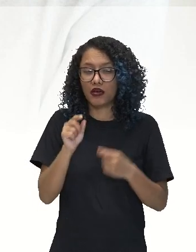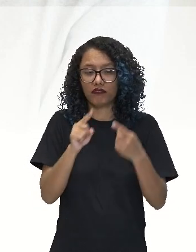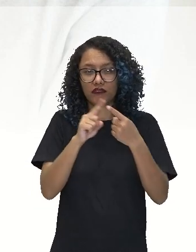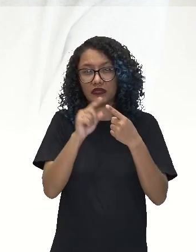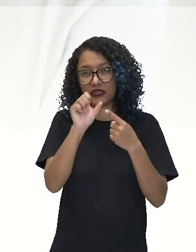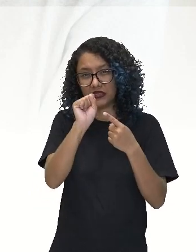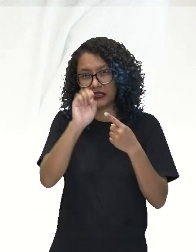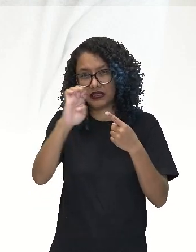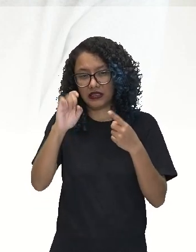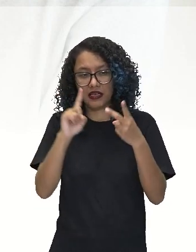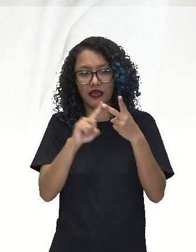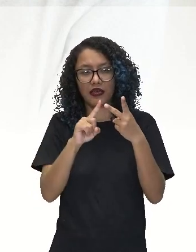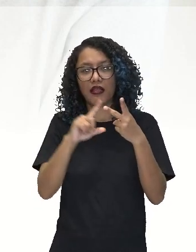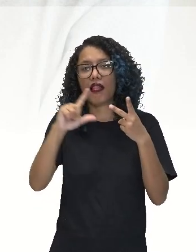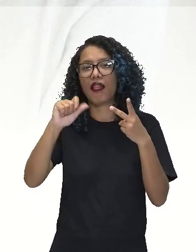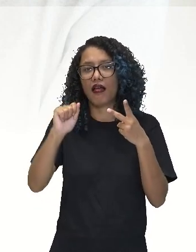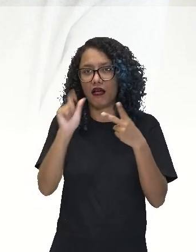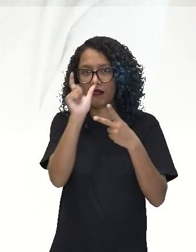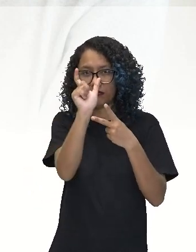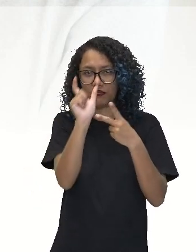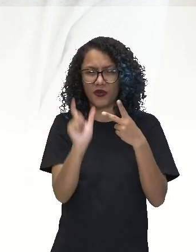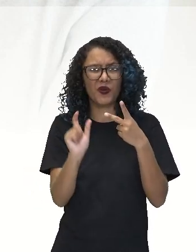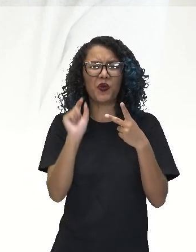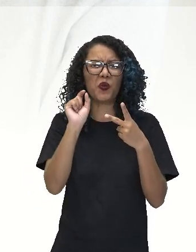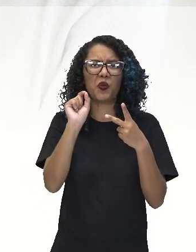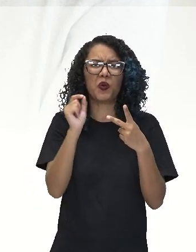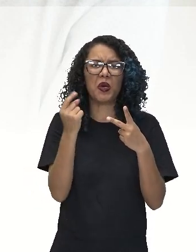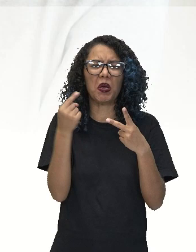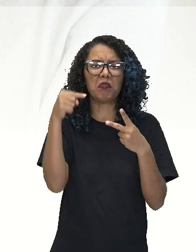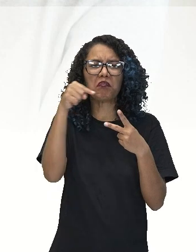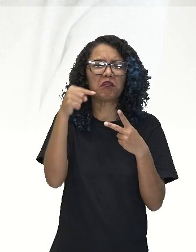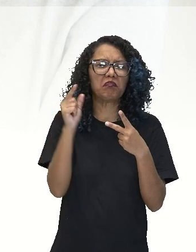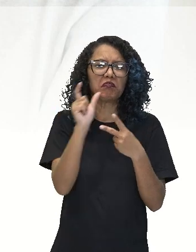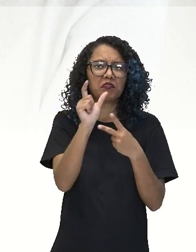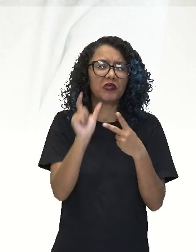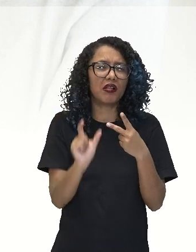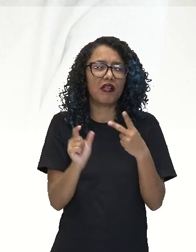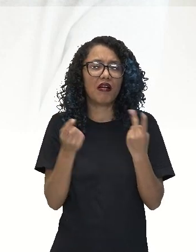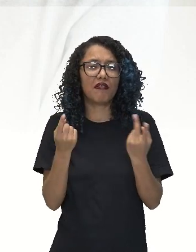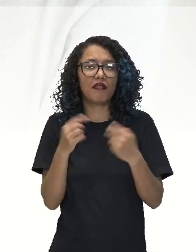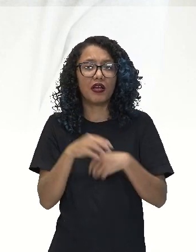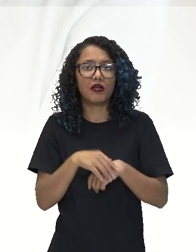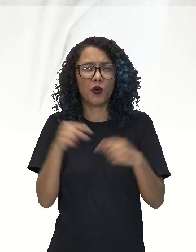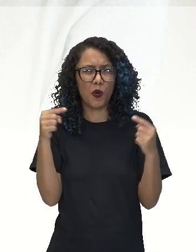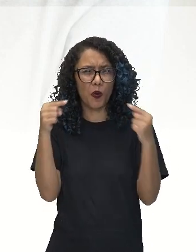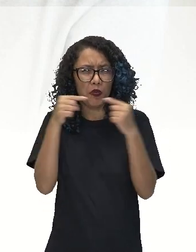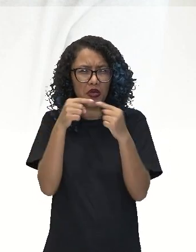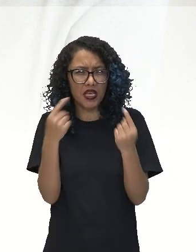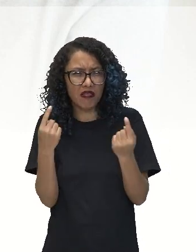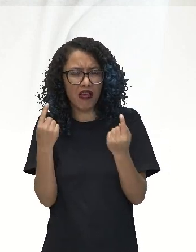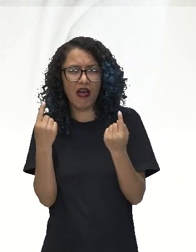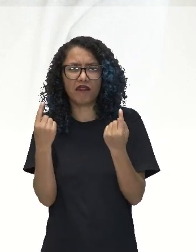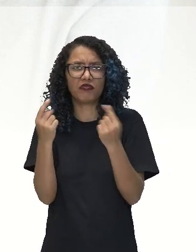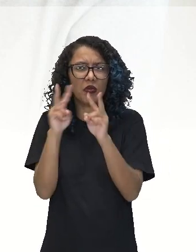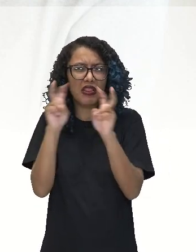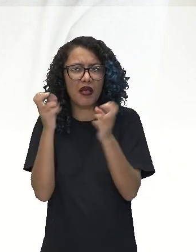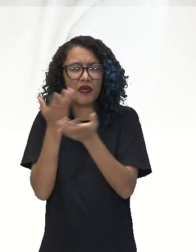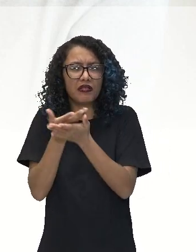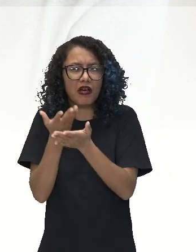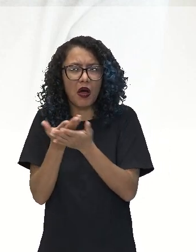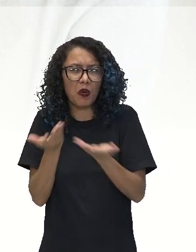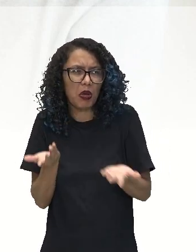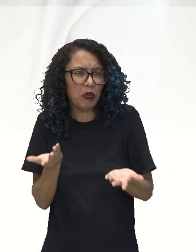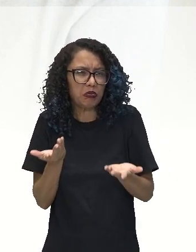lá. O que é isso, né? O que tem a ver com o tema dessa aula, né? Los